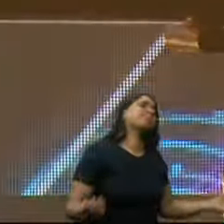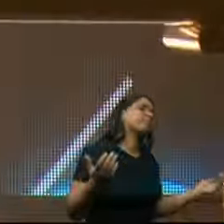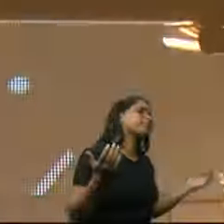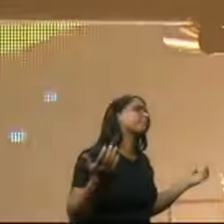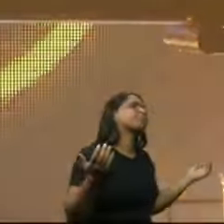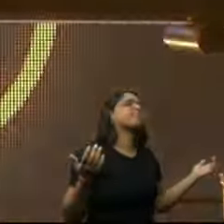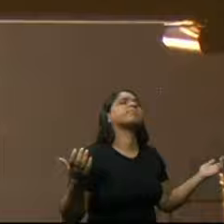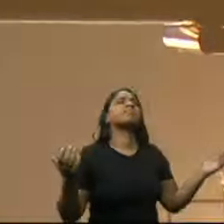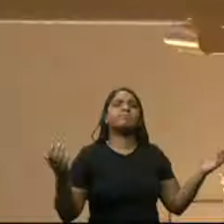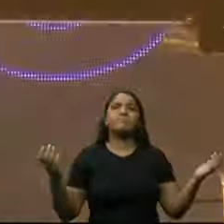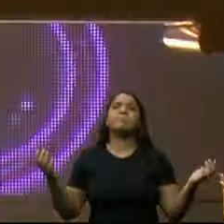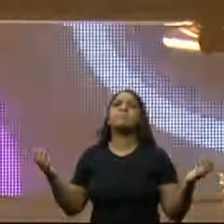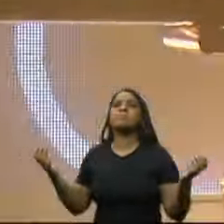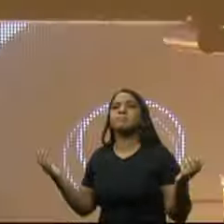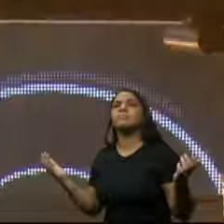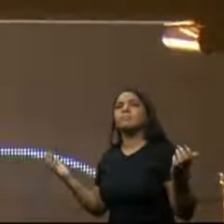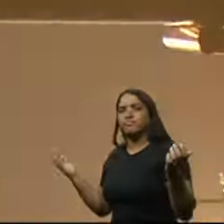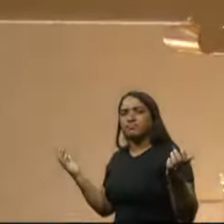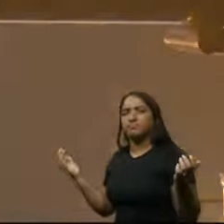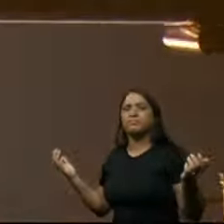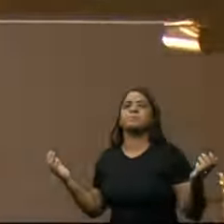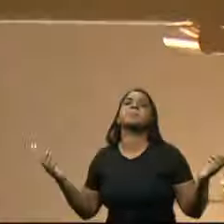E aí